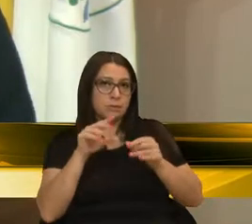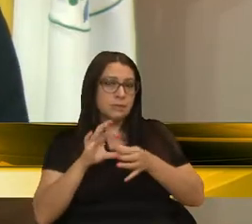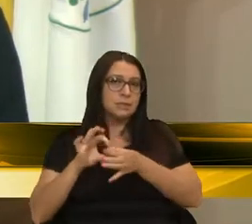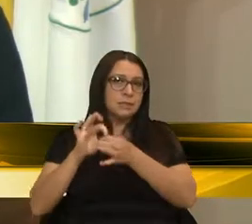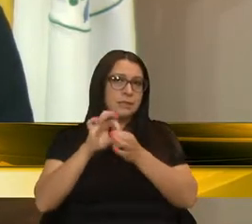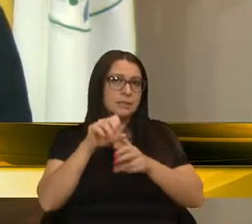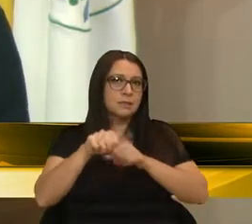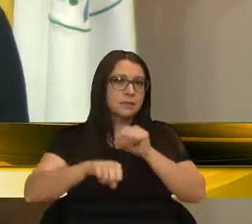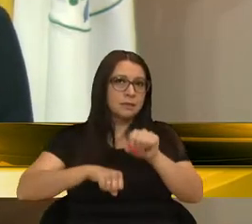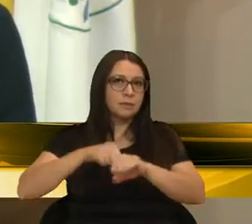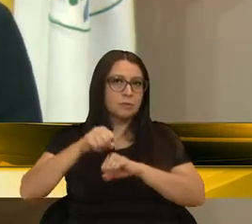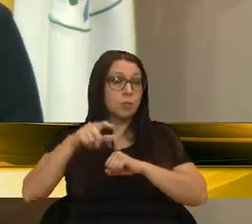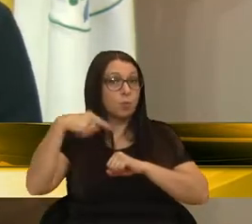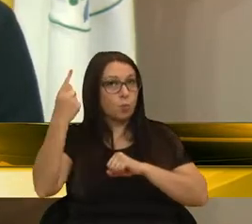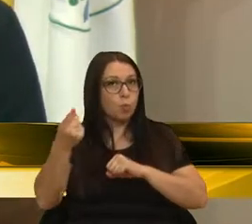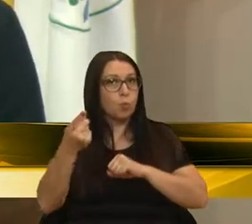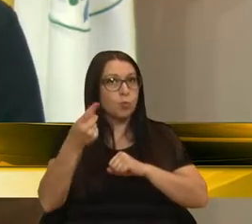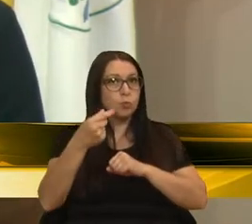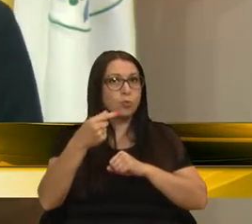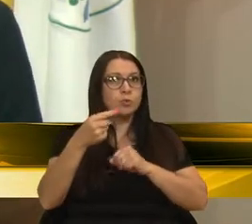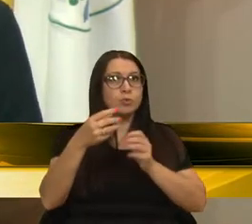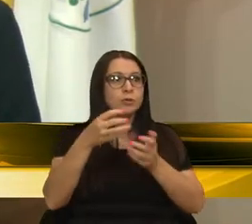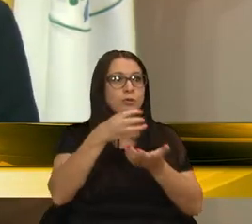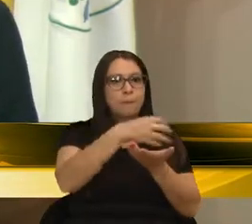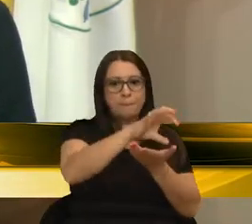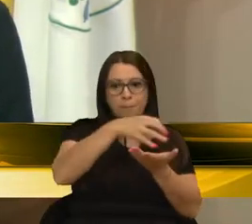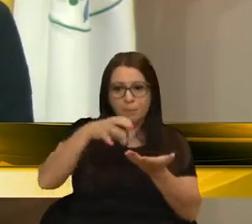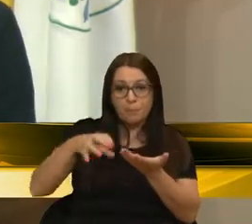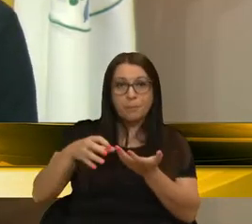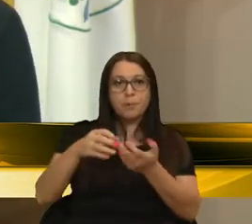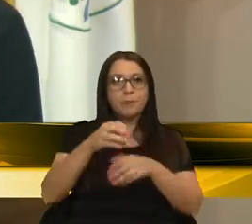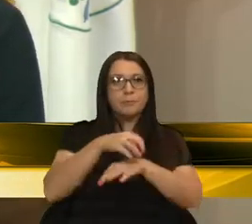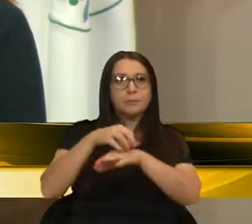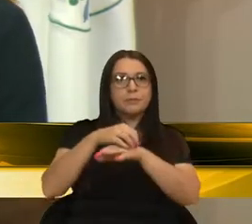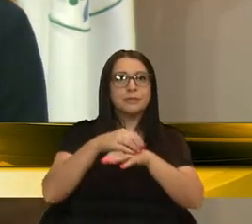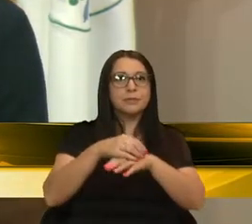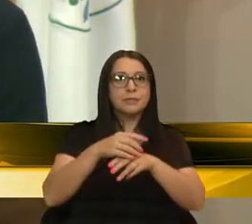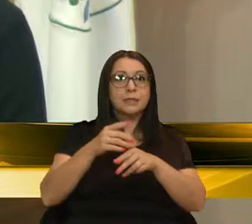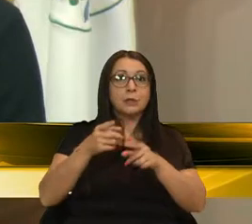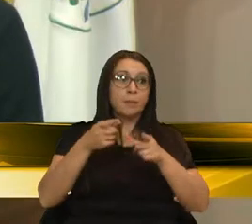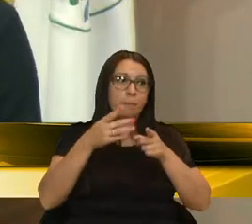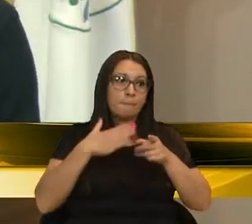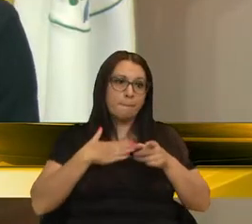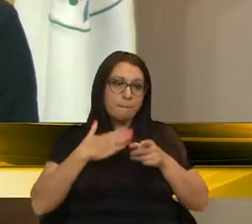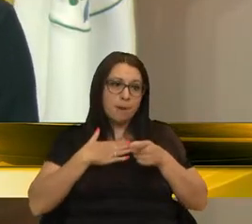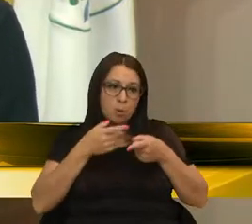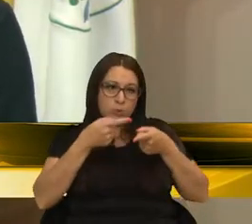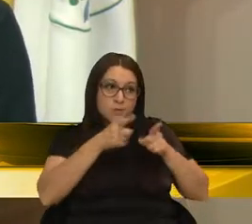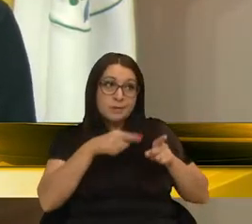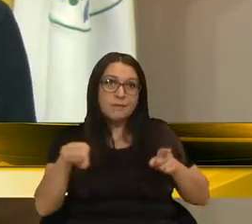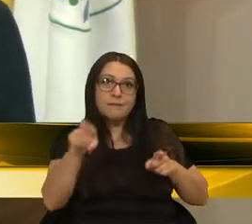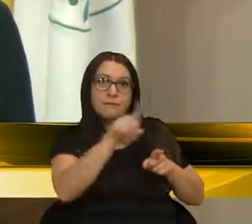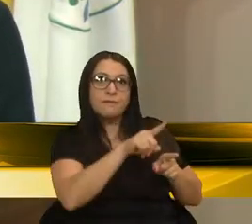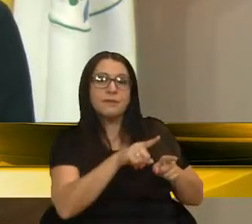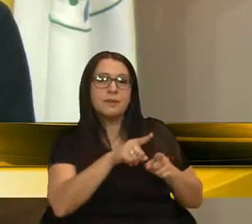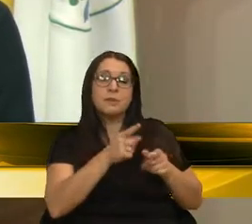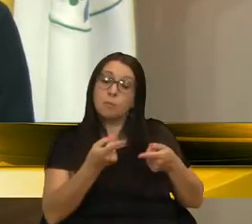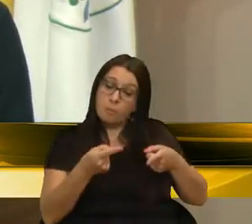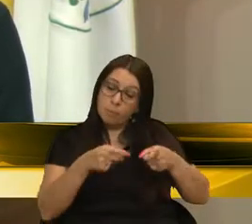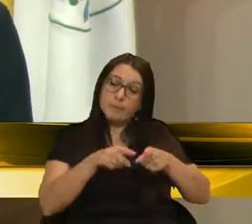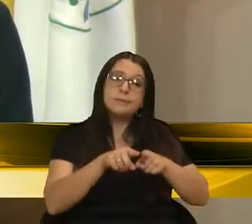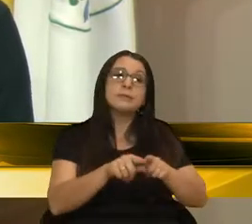a bicicleta com outros modais de transporte. Então, o meu desafio ao poder público e dizer que nós somos parceiros